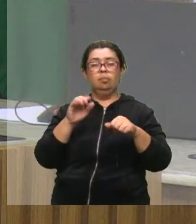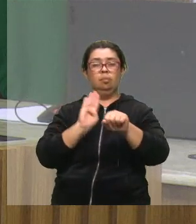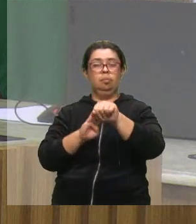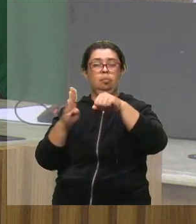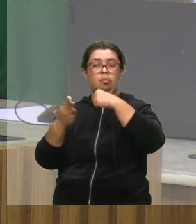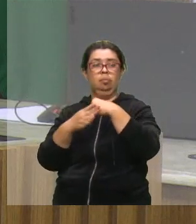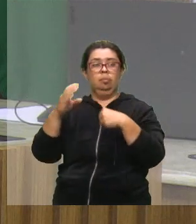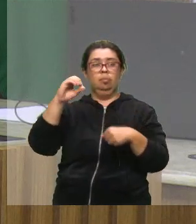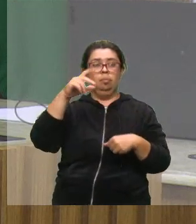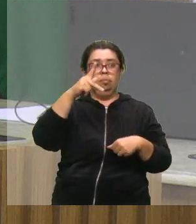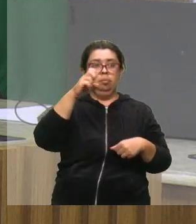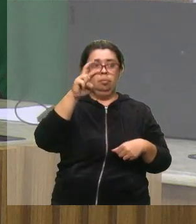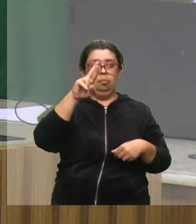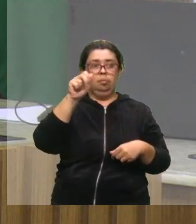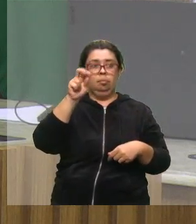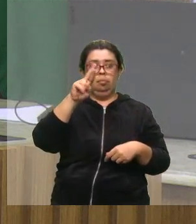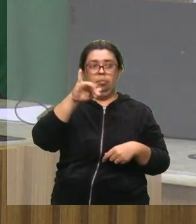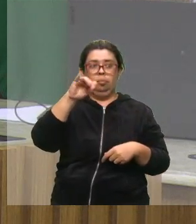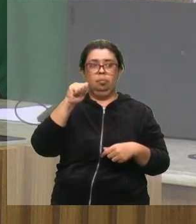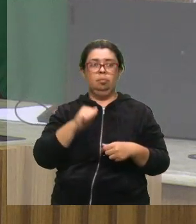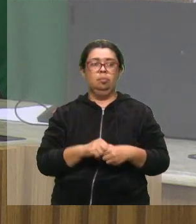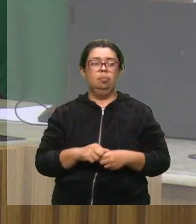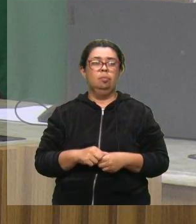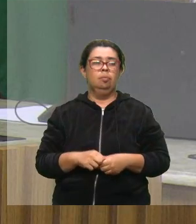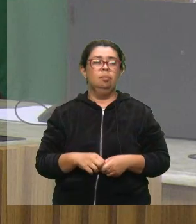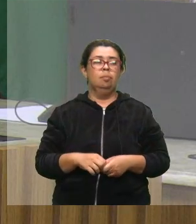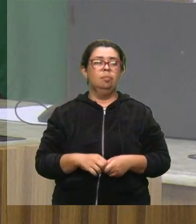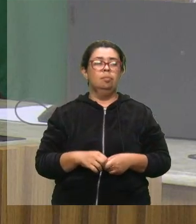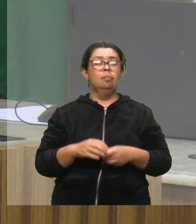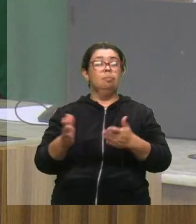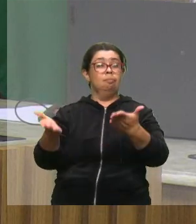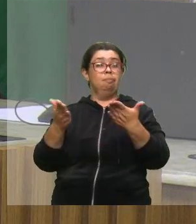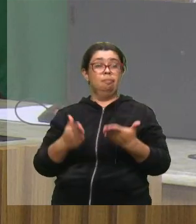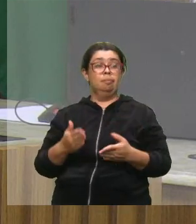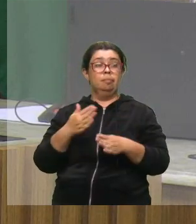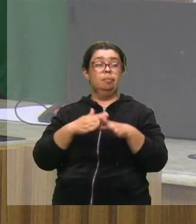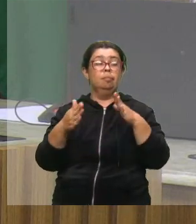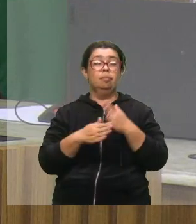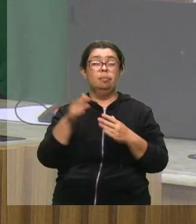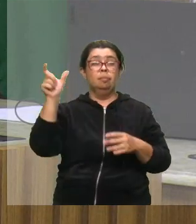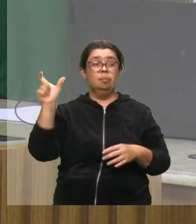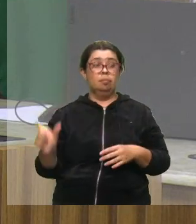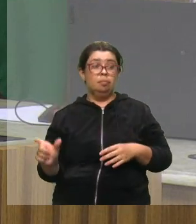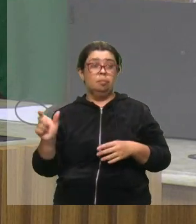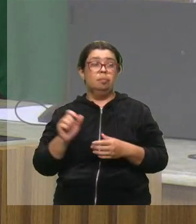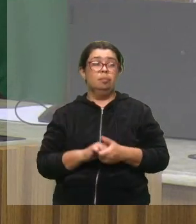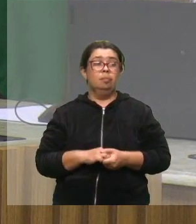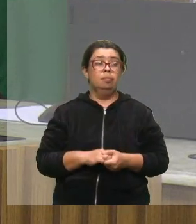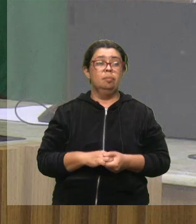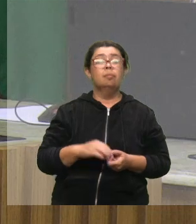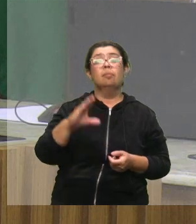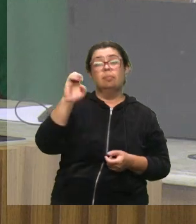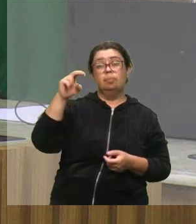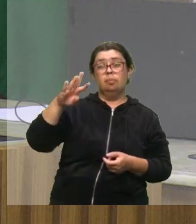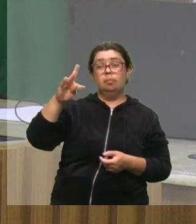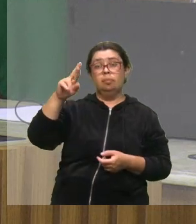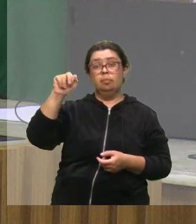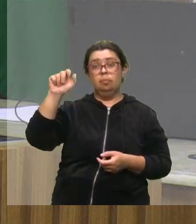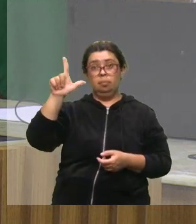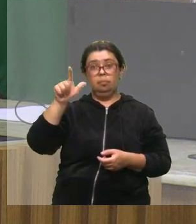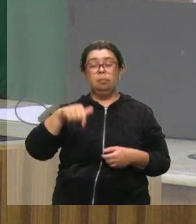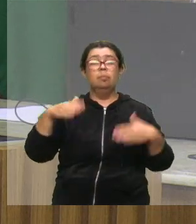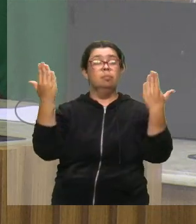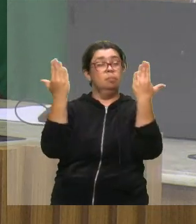que a UBS da Vila Operária ela acabou recebendo todos os usuários da UBS Central, que foi fechada